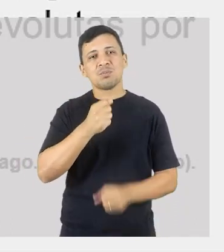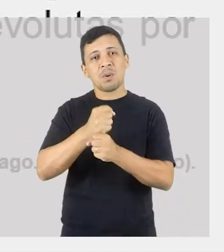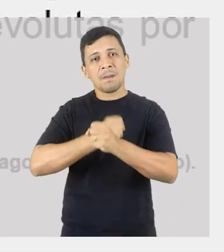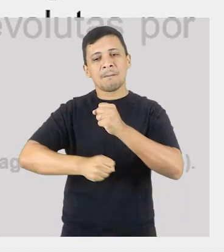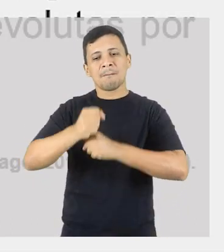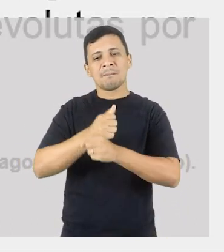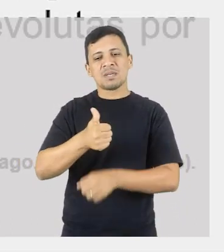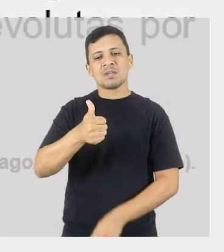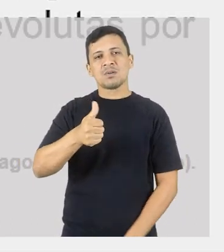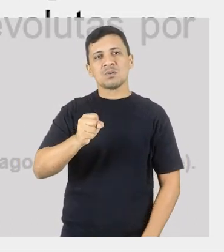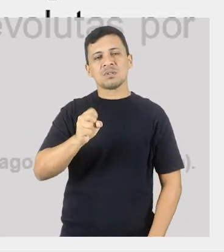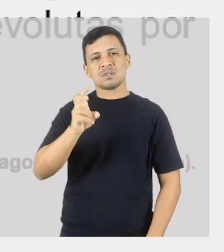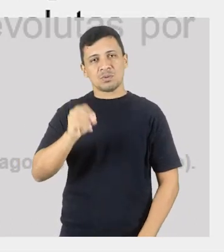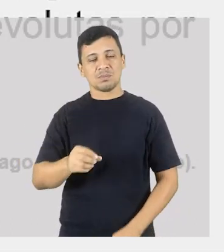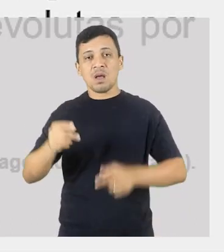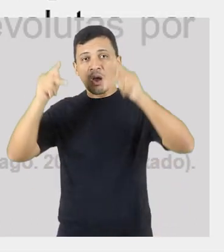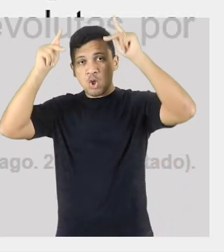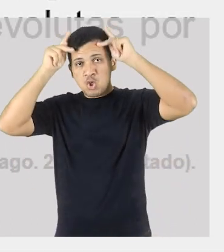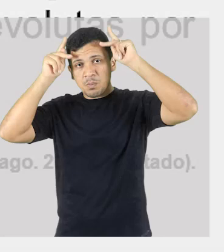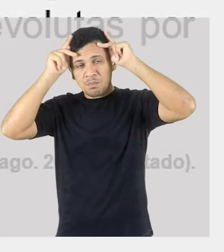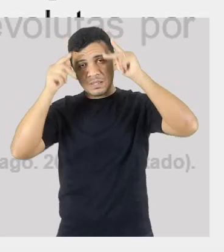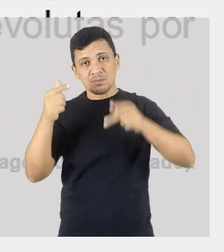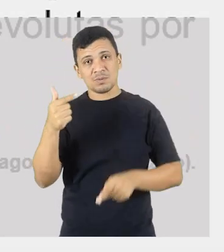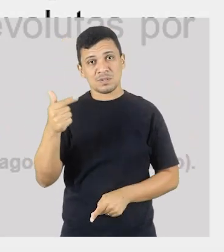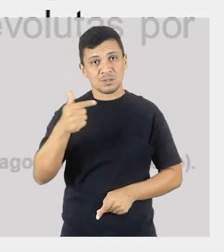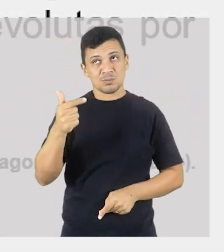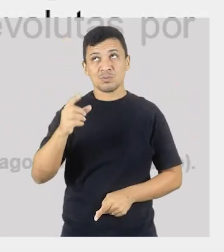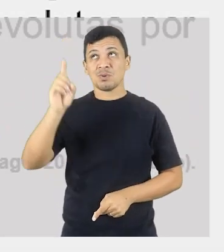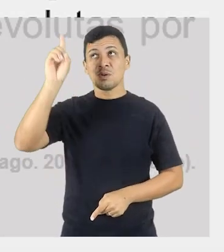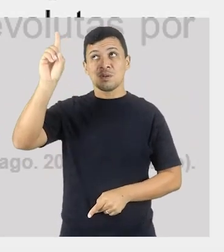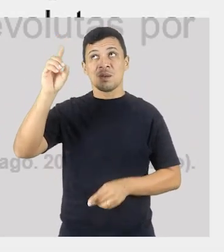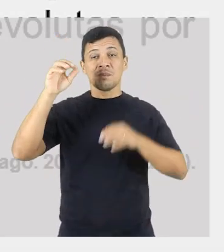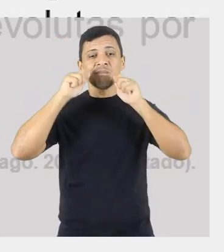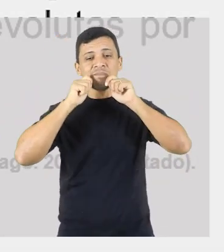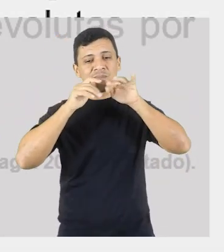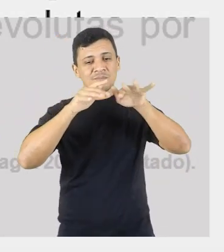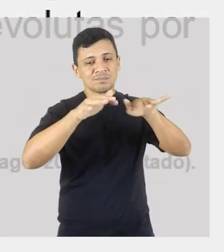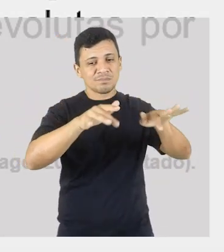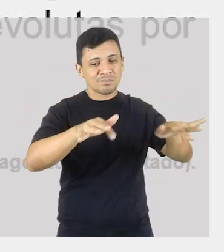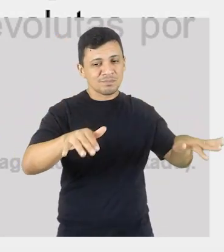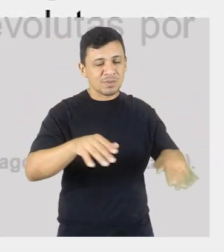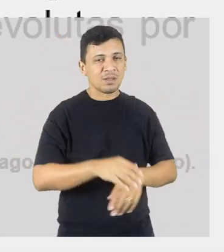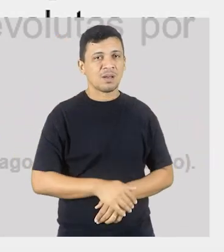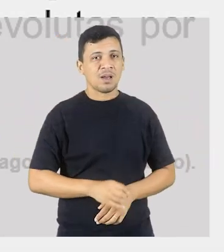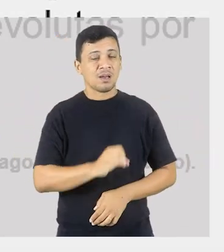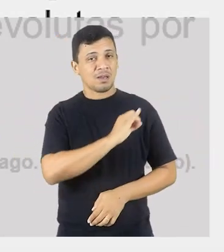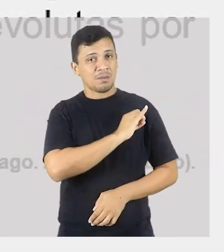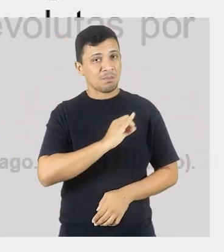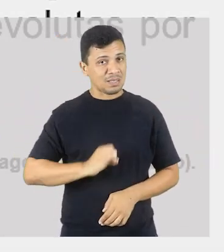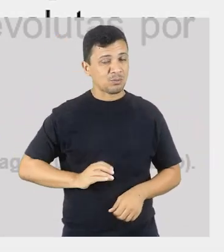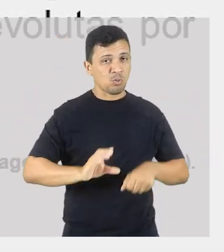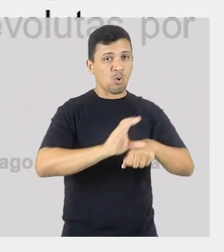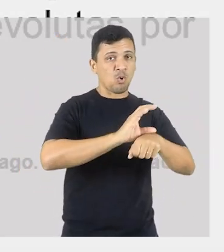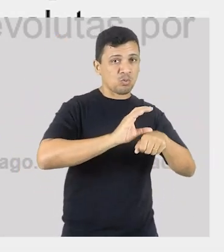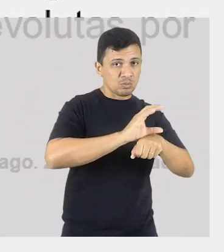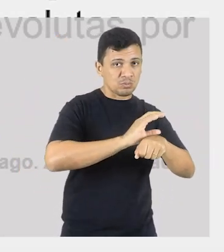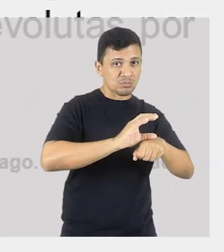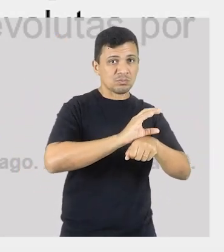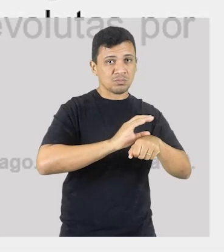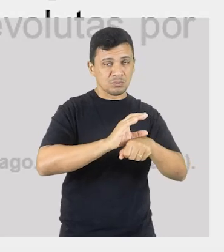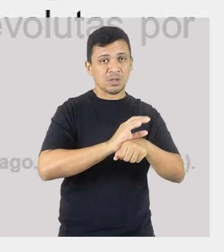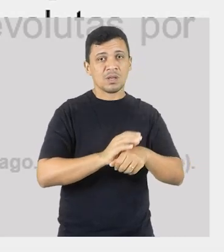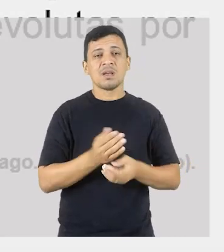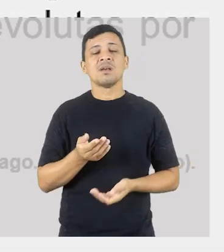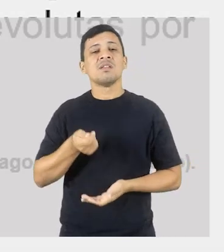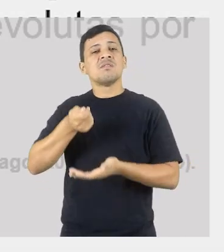Dom Pedro II, por graça de Deus e unânimes aclamações dos povos, imperador constitucional e defensor perpétuo do